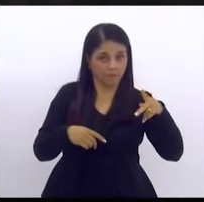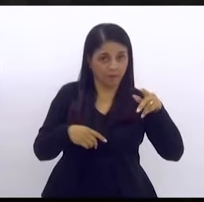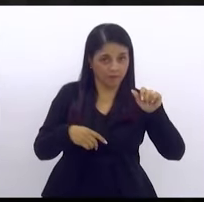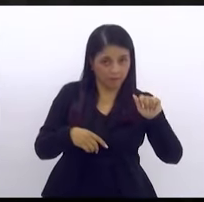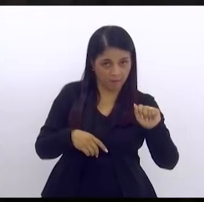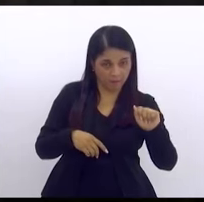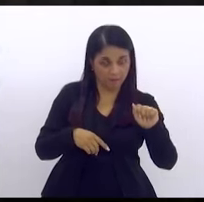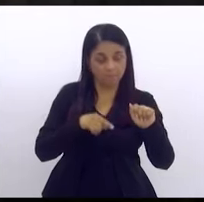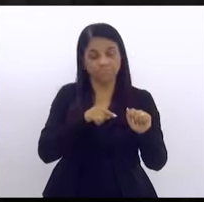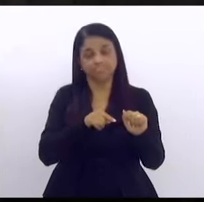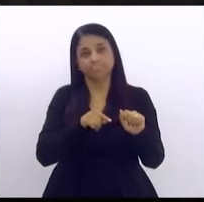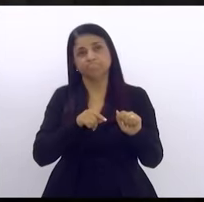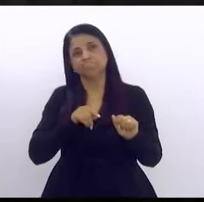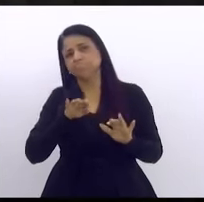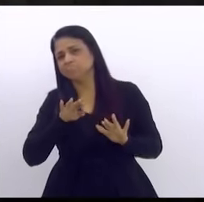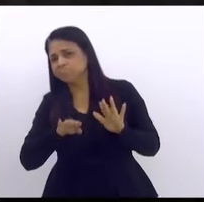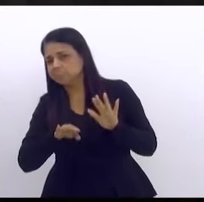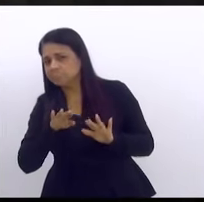foi talvez